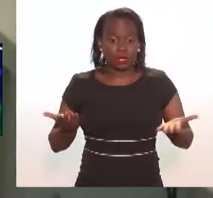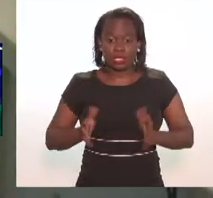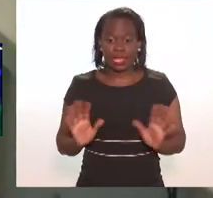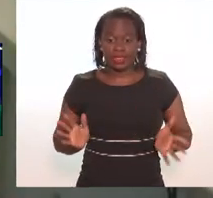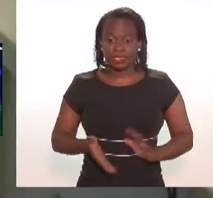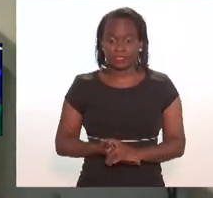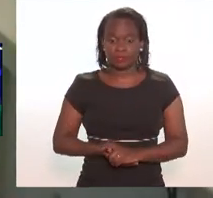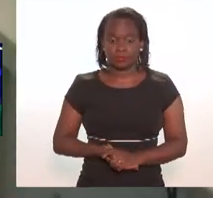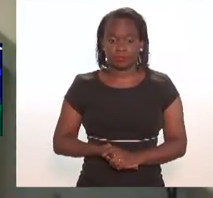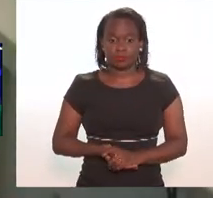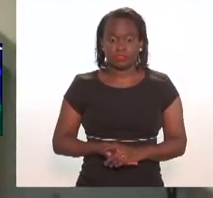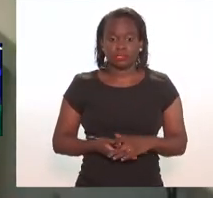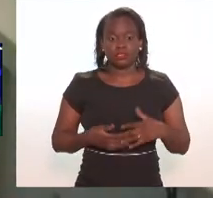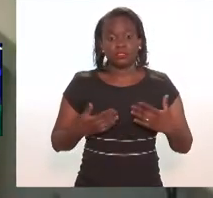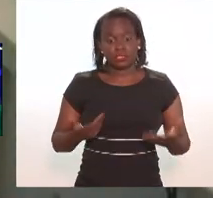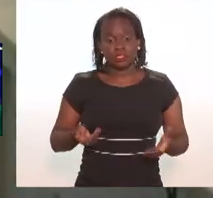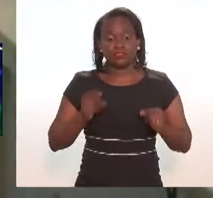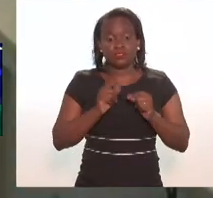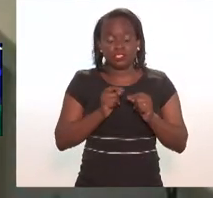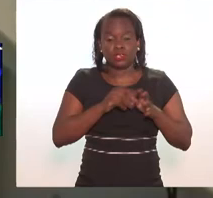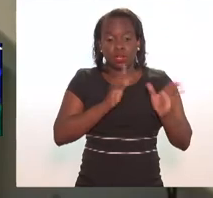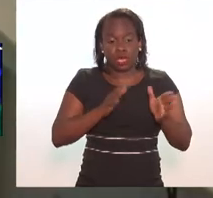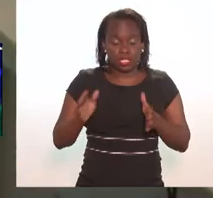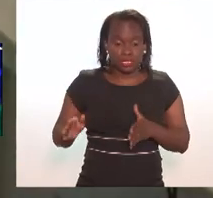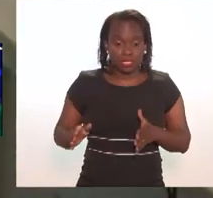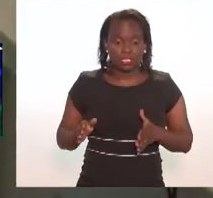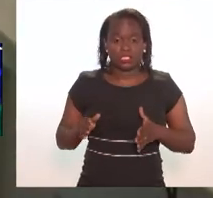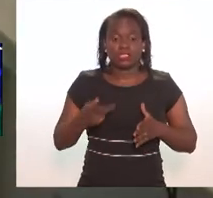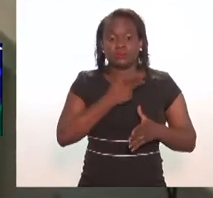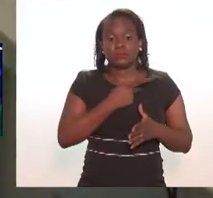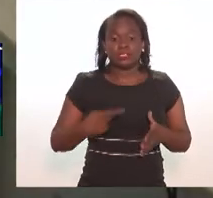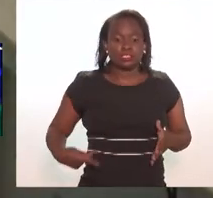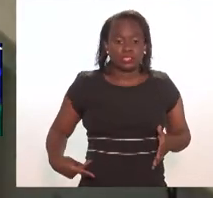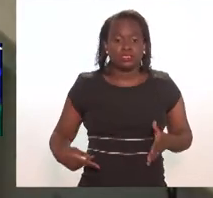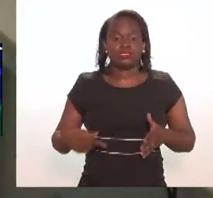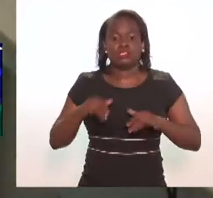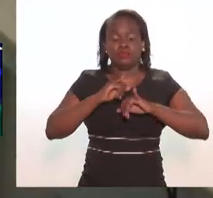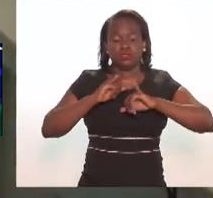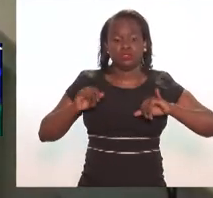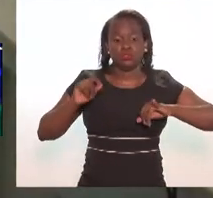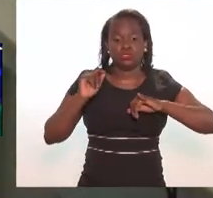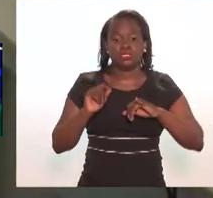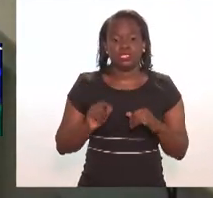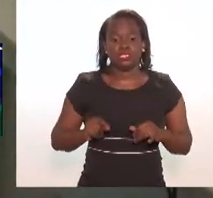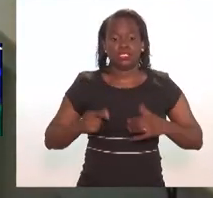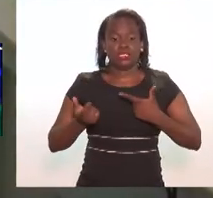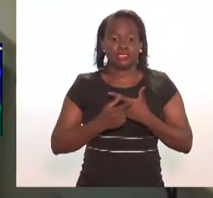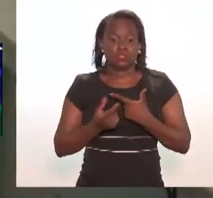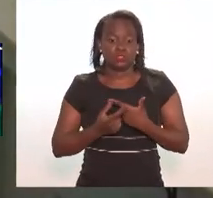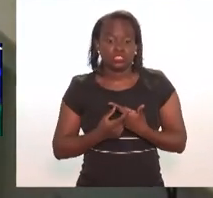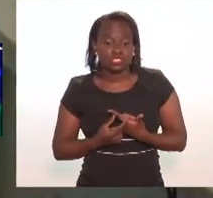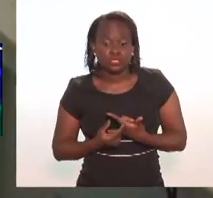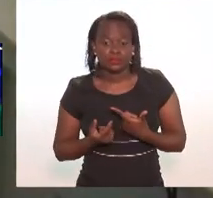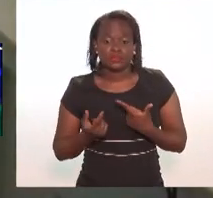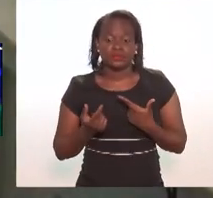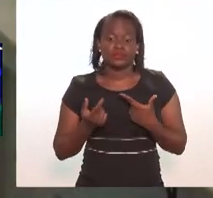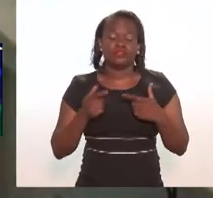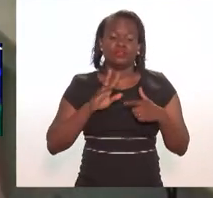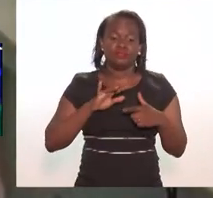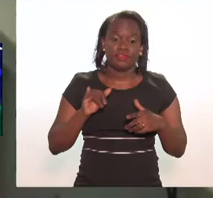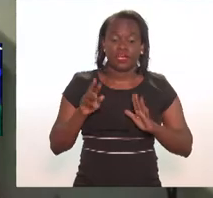nada. Quando fiz a questão de ordem, o presidente informou que o executivo